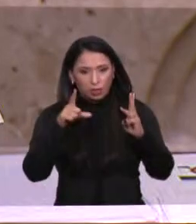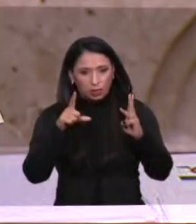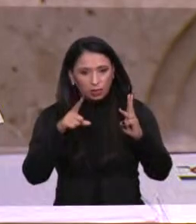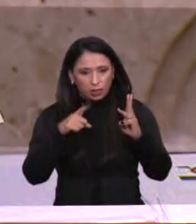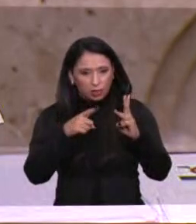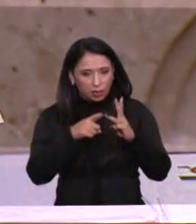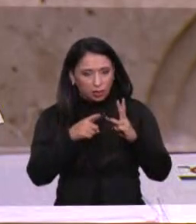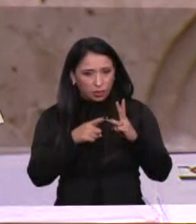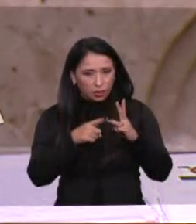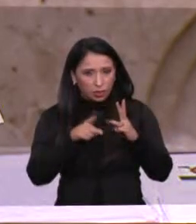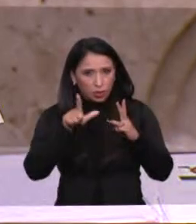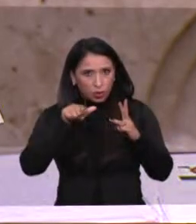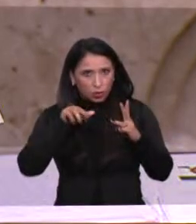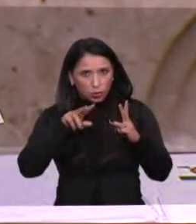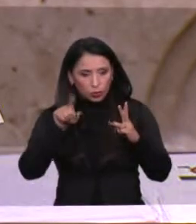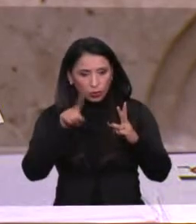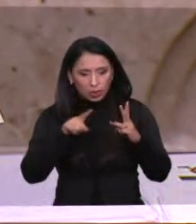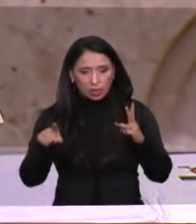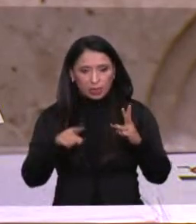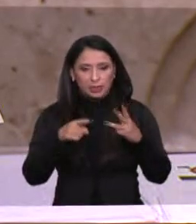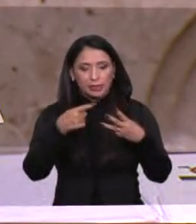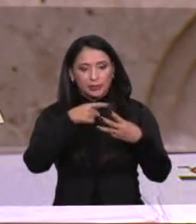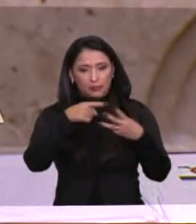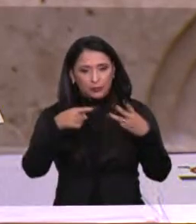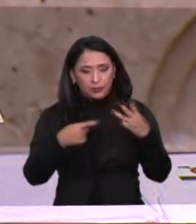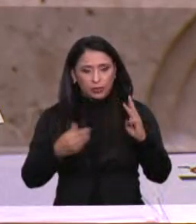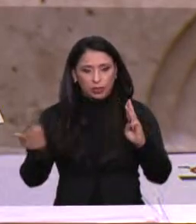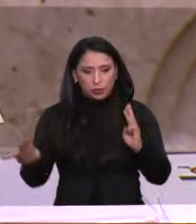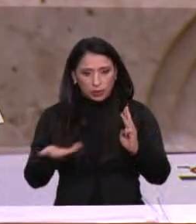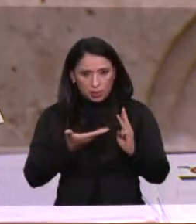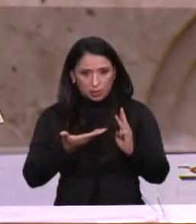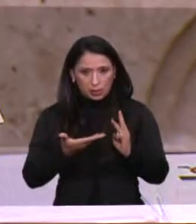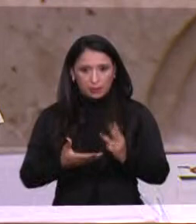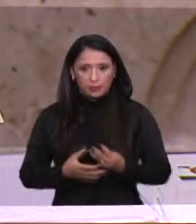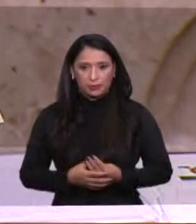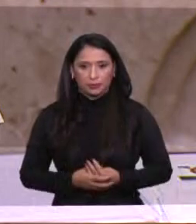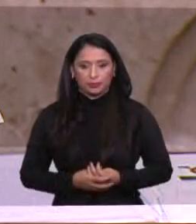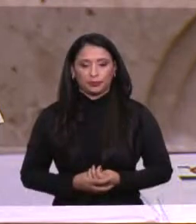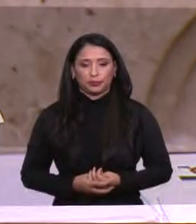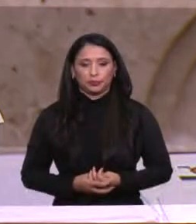e Luiz Pereira Duarte de Amorim